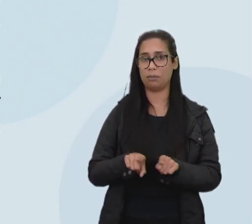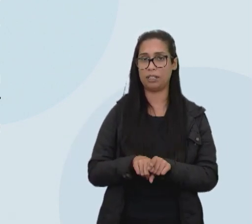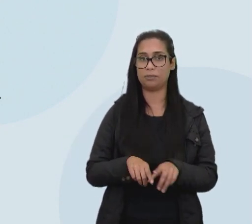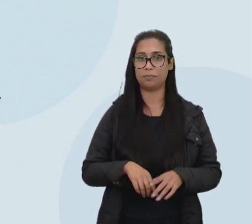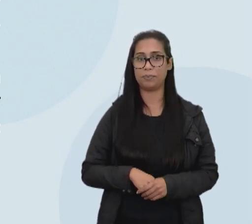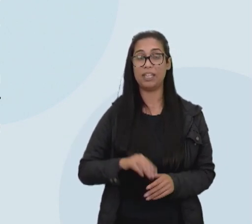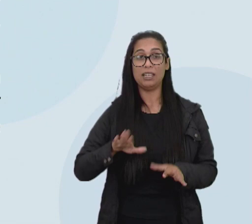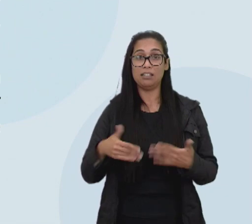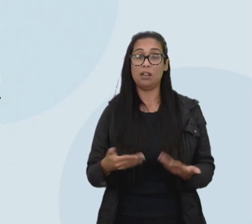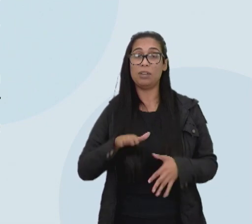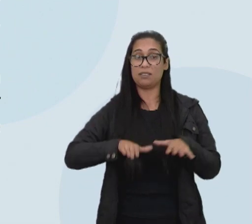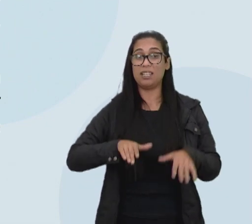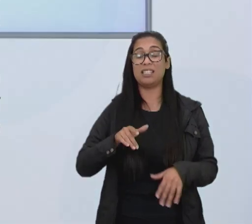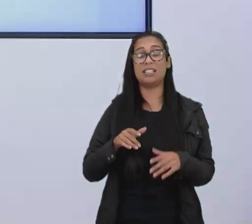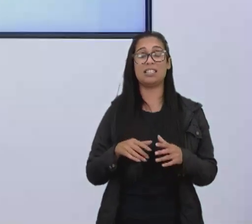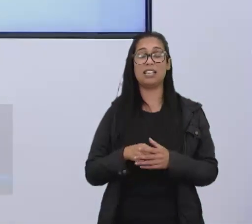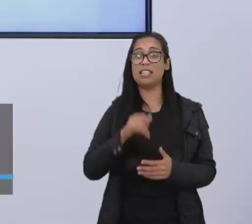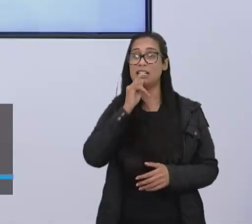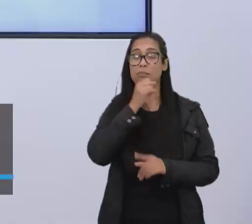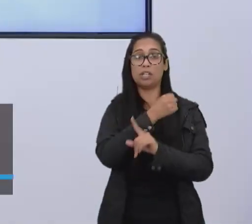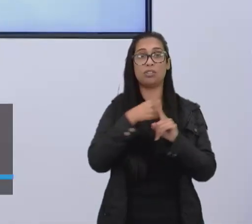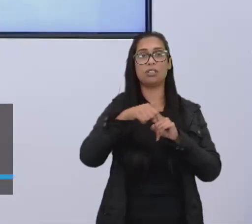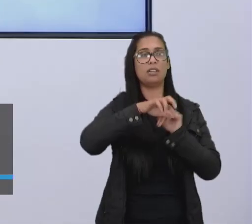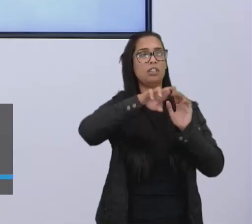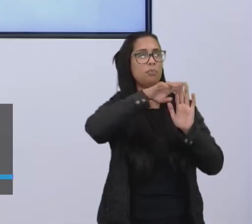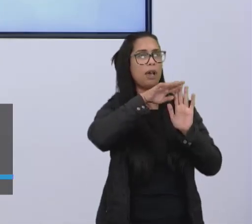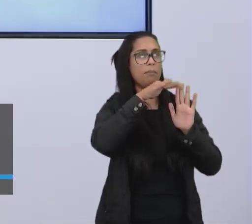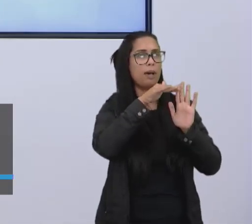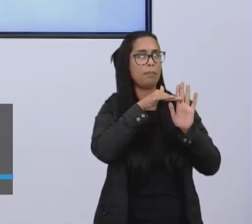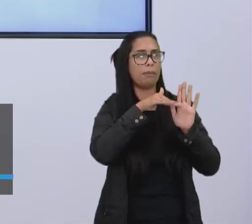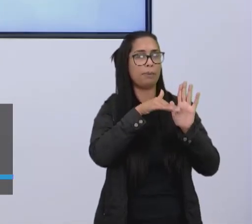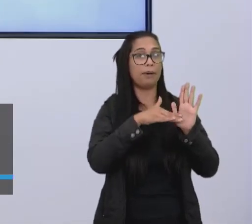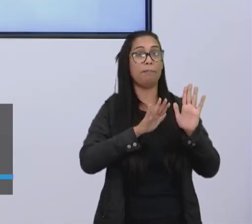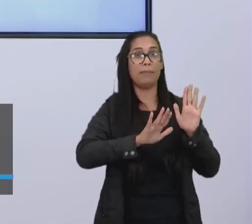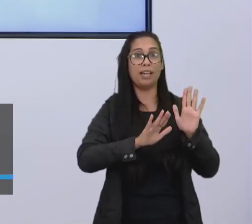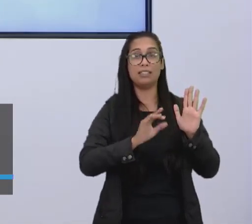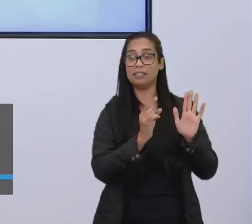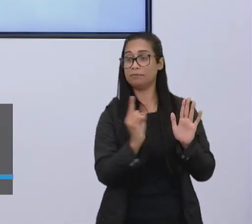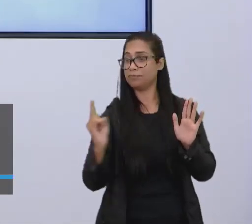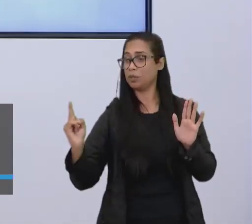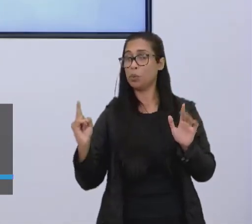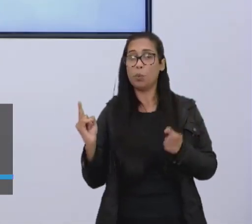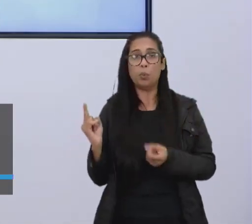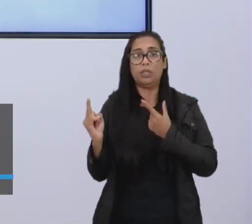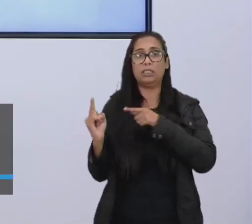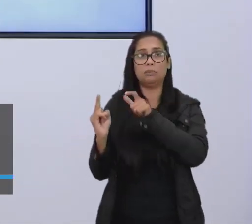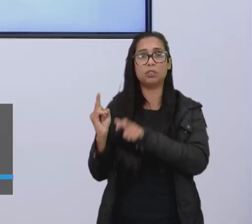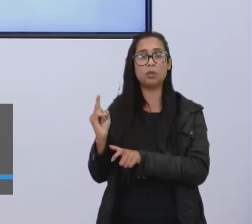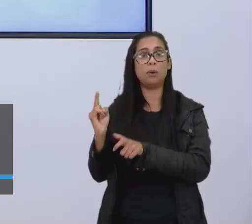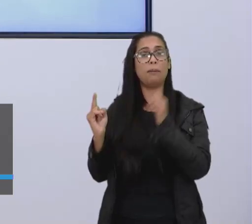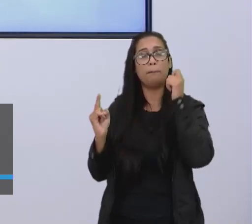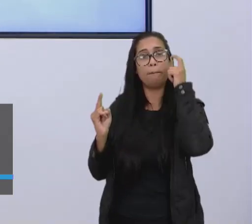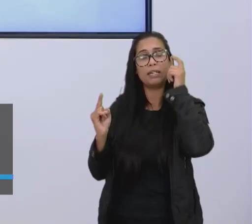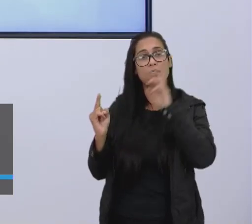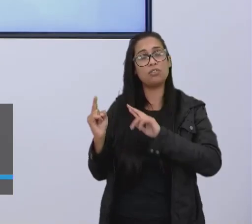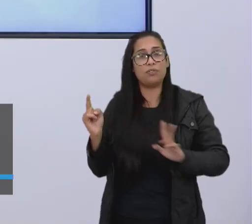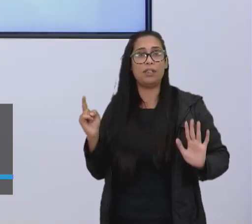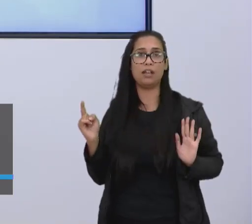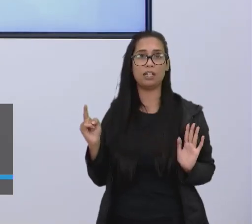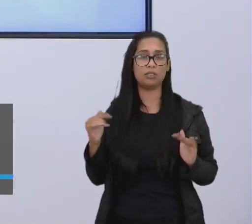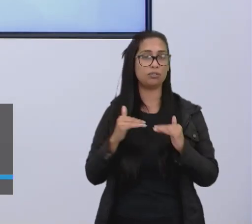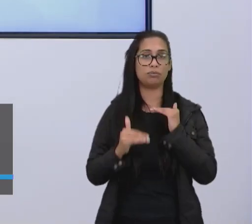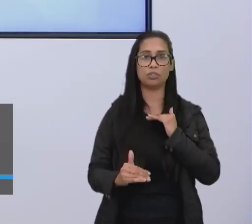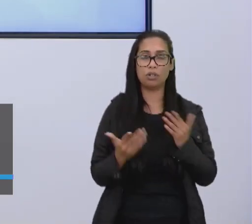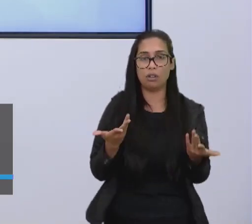sai da sociedade. Não é que, tipo assim, isso existe indiferente do meio social. Não. Os estigmas são criados dentro da